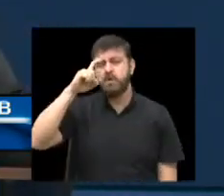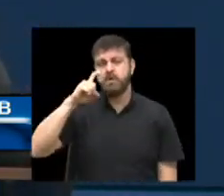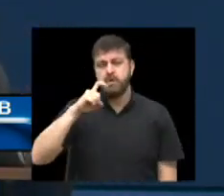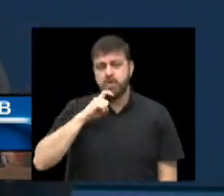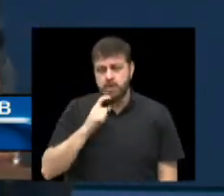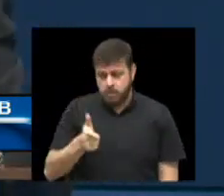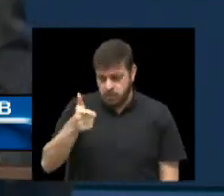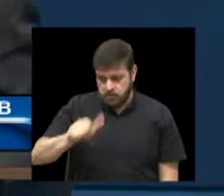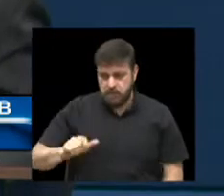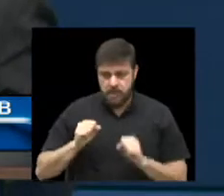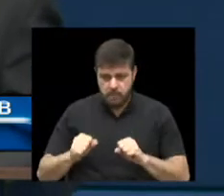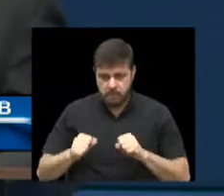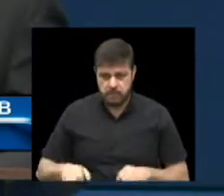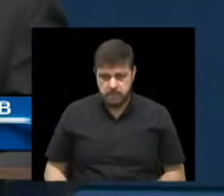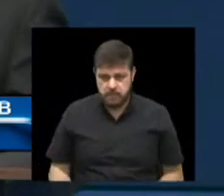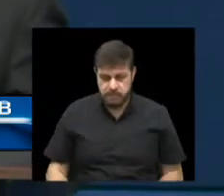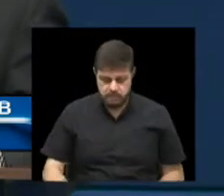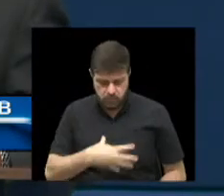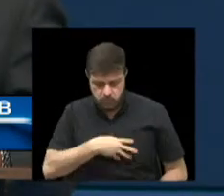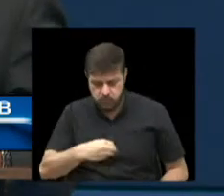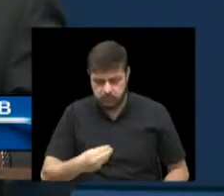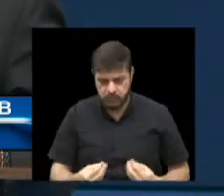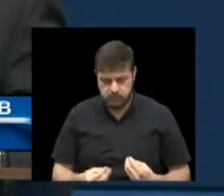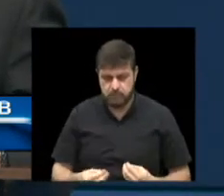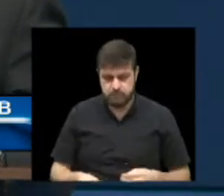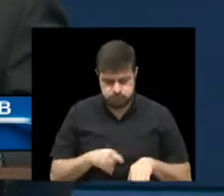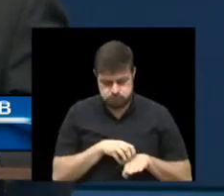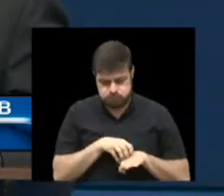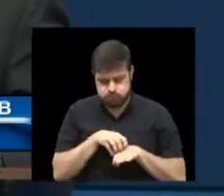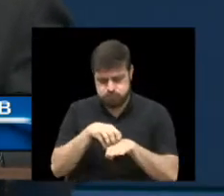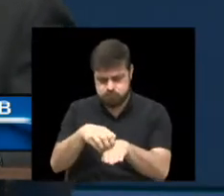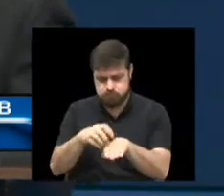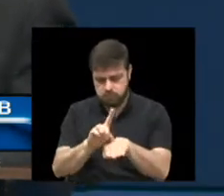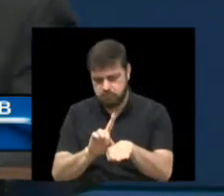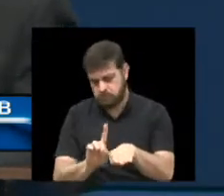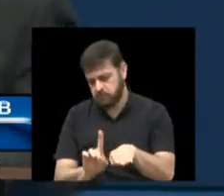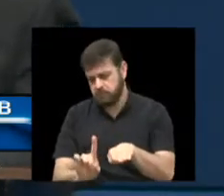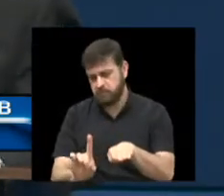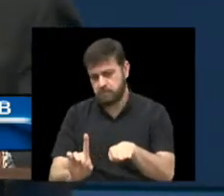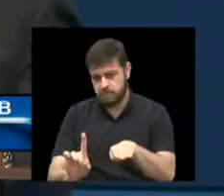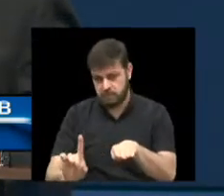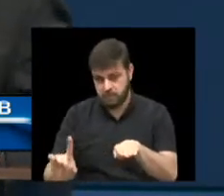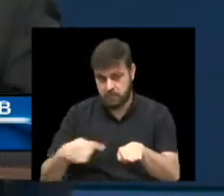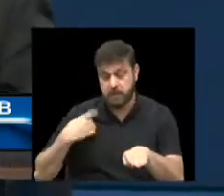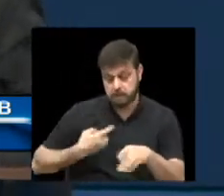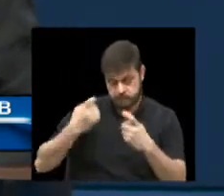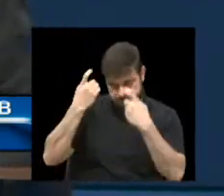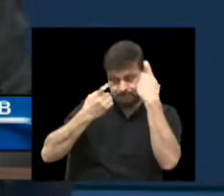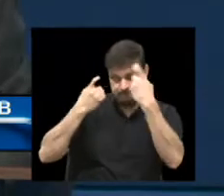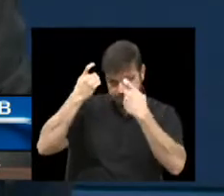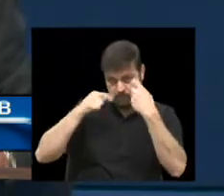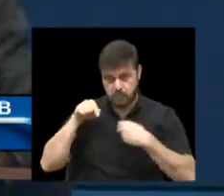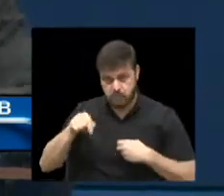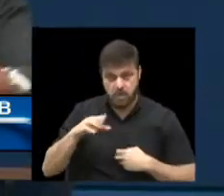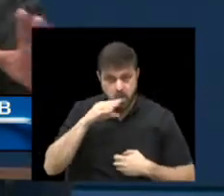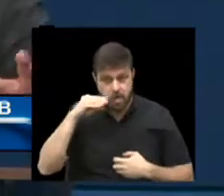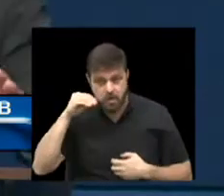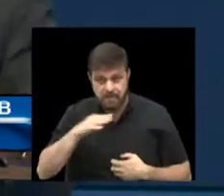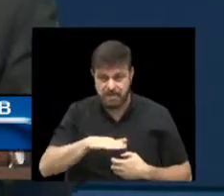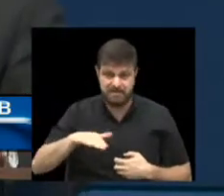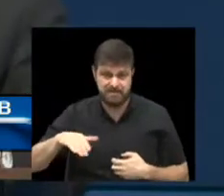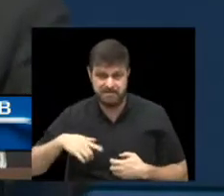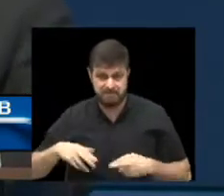de embarcar e desembarcar seus filhos. Nós temos que nos preocupar, sim, com as crianças, com os adolescentes, que estão aí